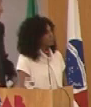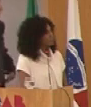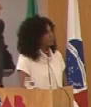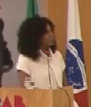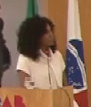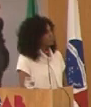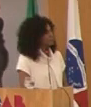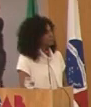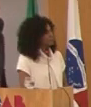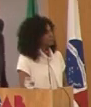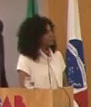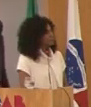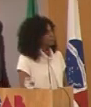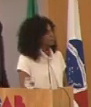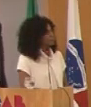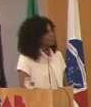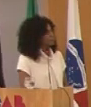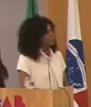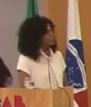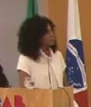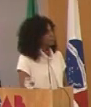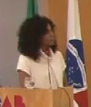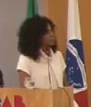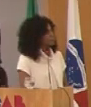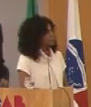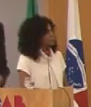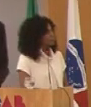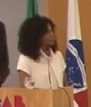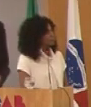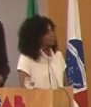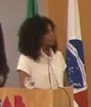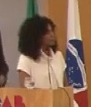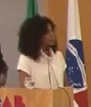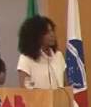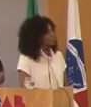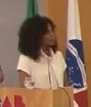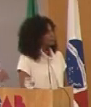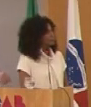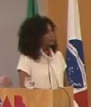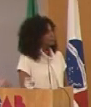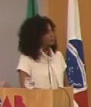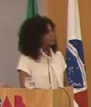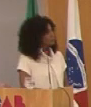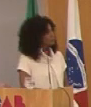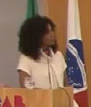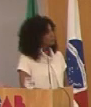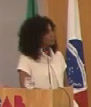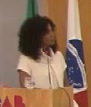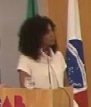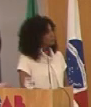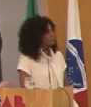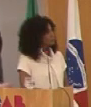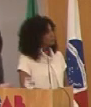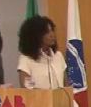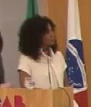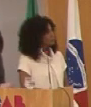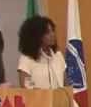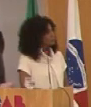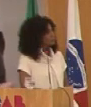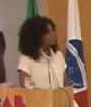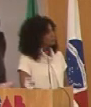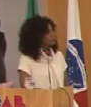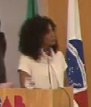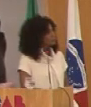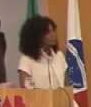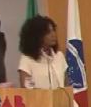das ações missionárias. Uma violência que se materializou na negação da identidade dos povos originários